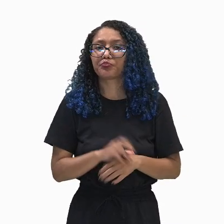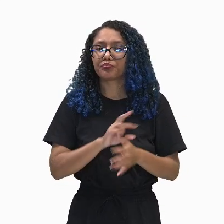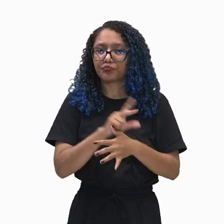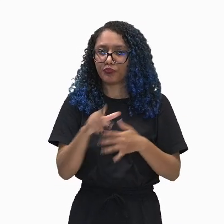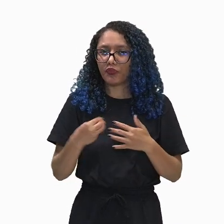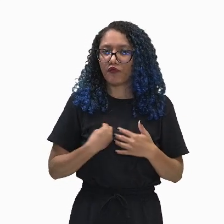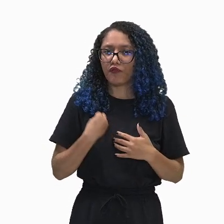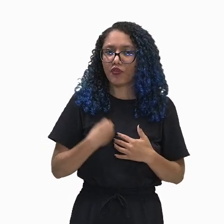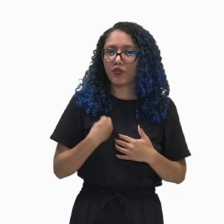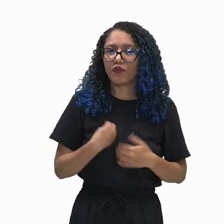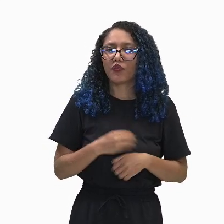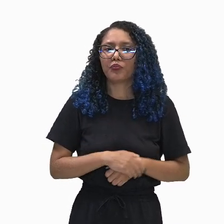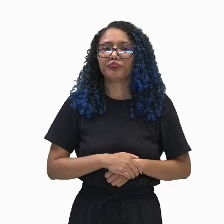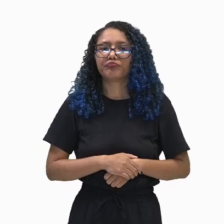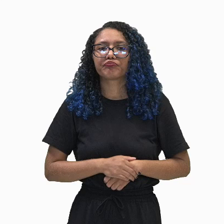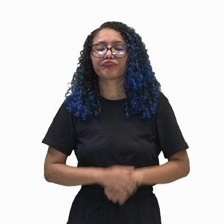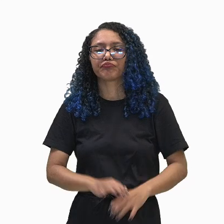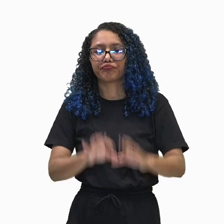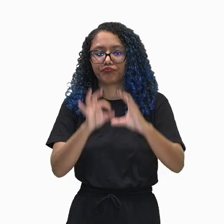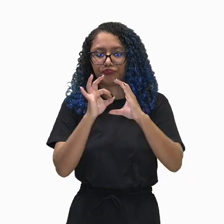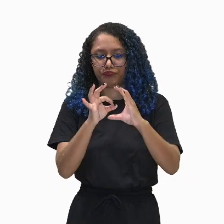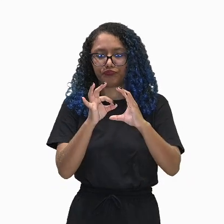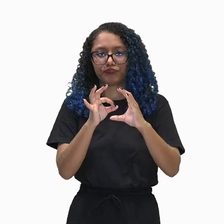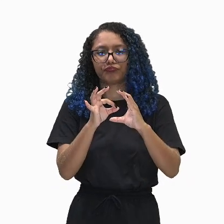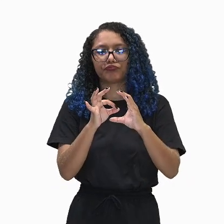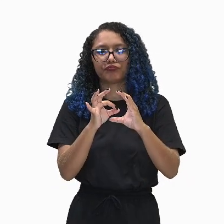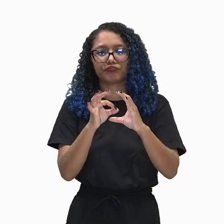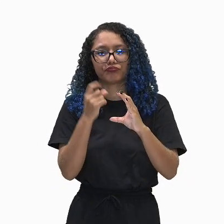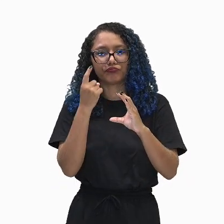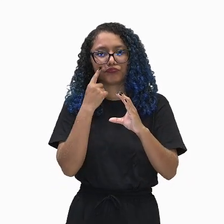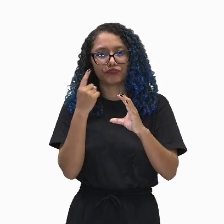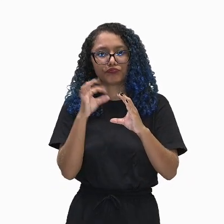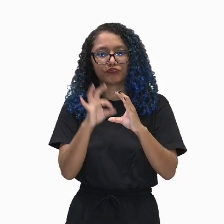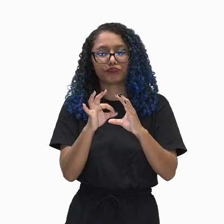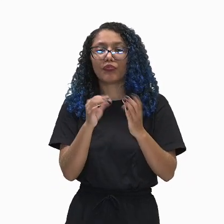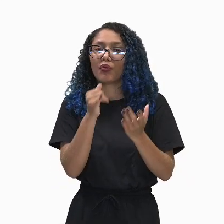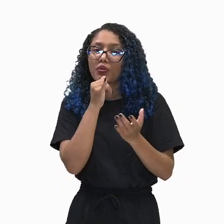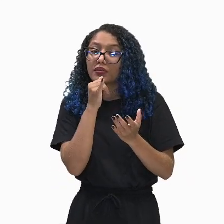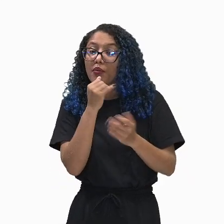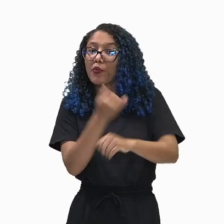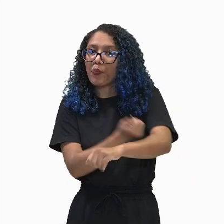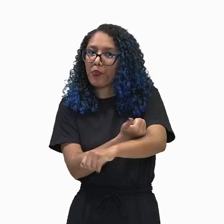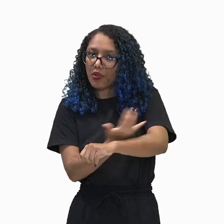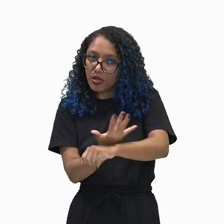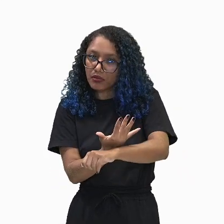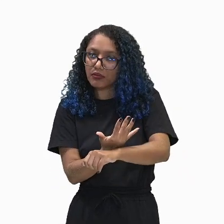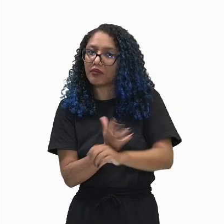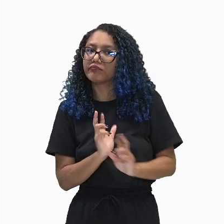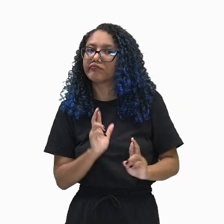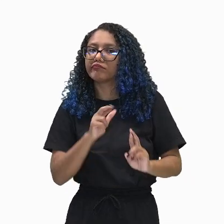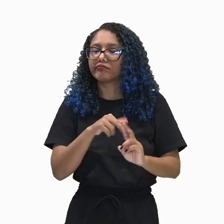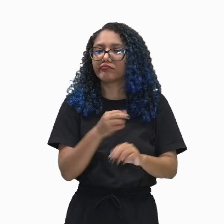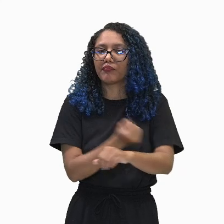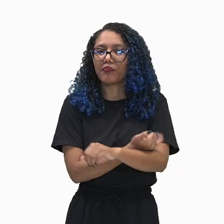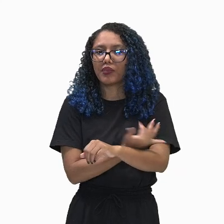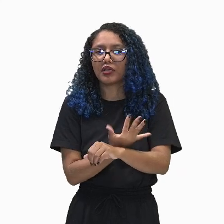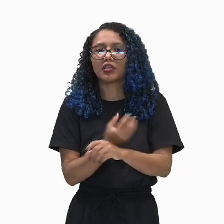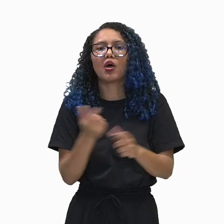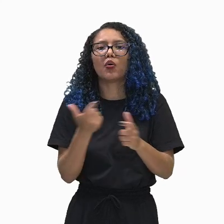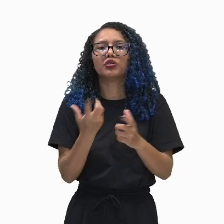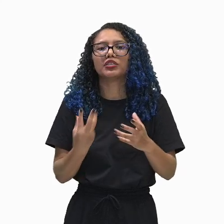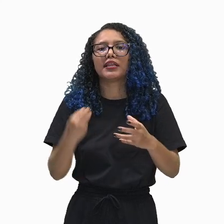vai acontecer, seres eucariontes considerando as plantas, totalmente no interior do